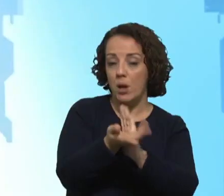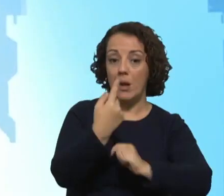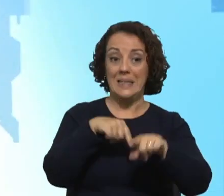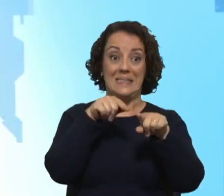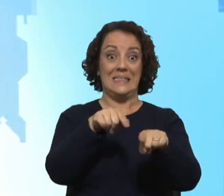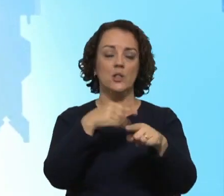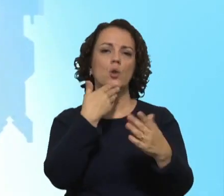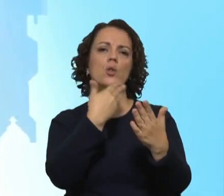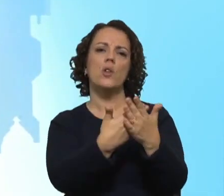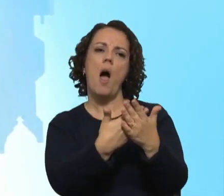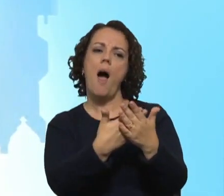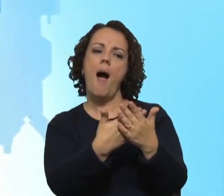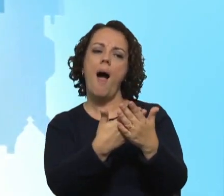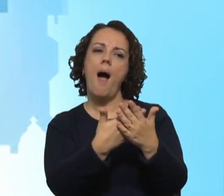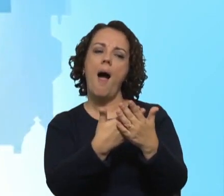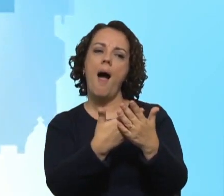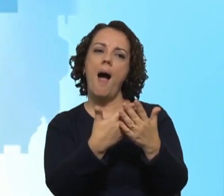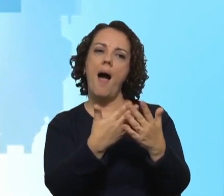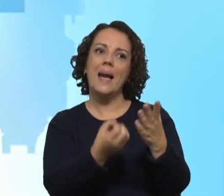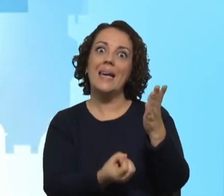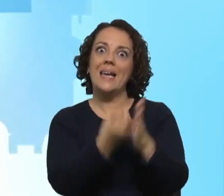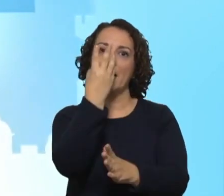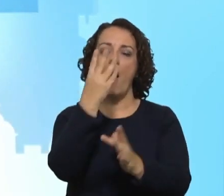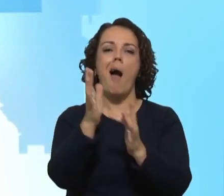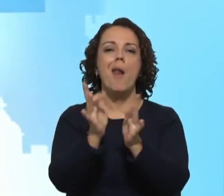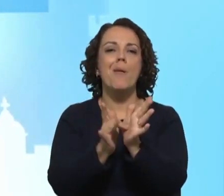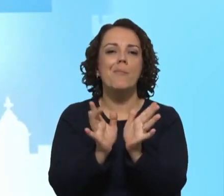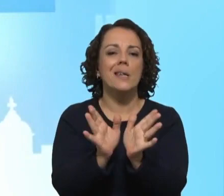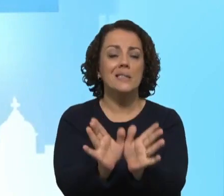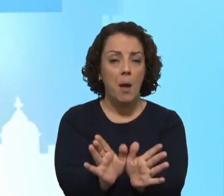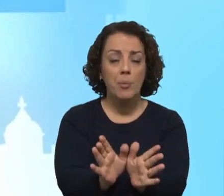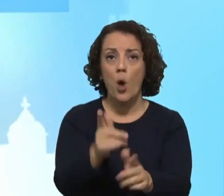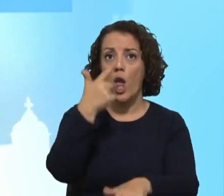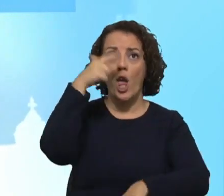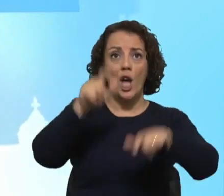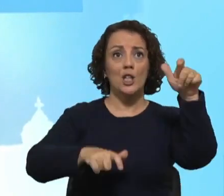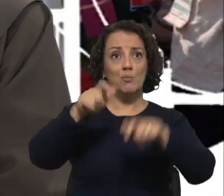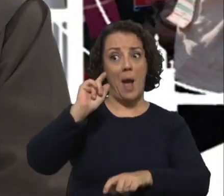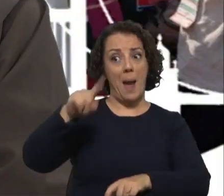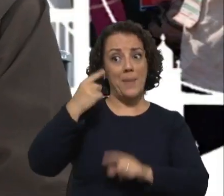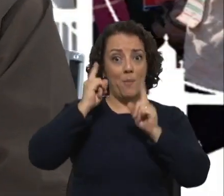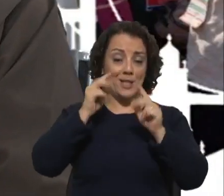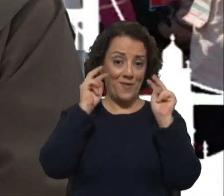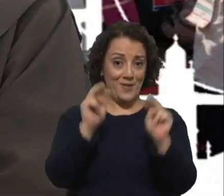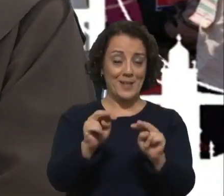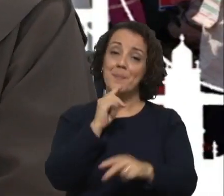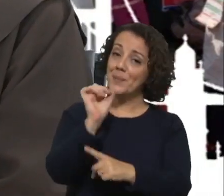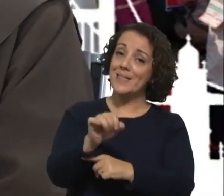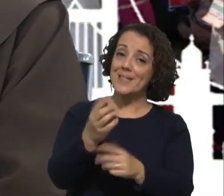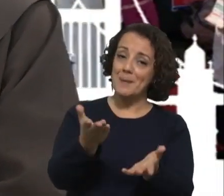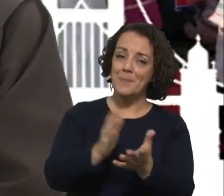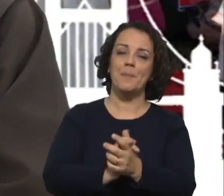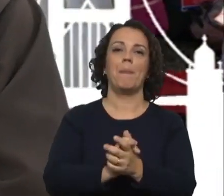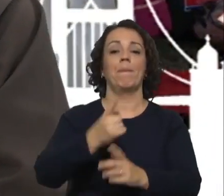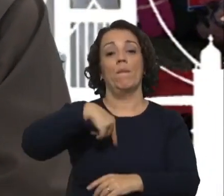para criar um presépio que as pessoas poderão ver a partir de amanhã. Sim, sabendo nós,